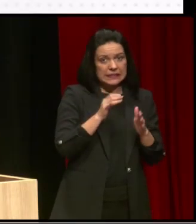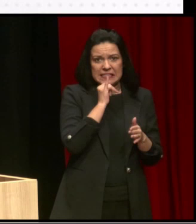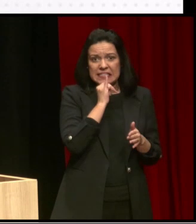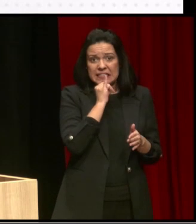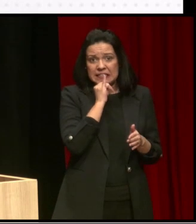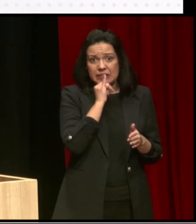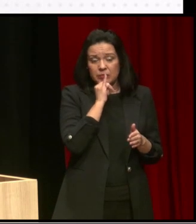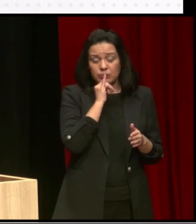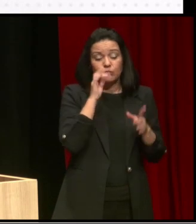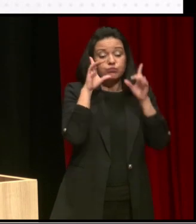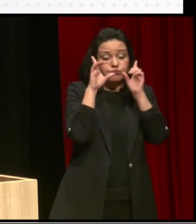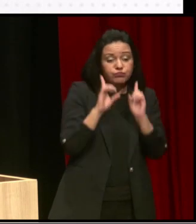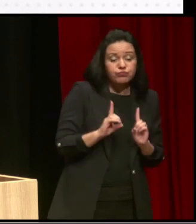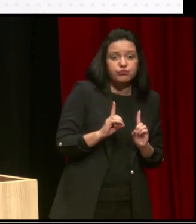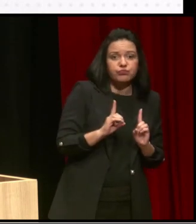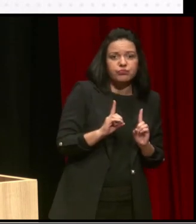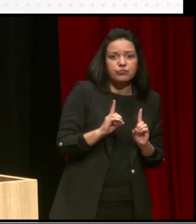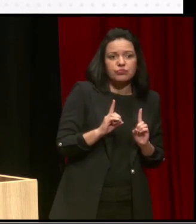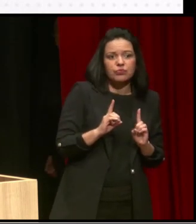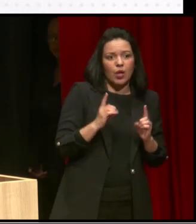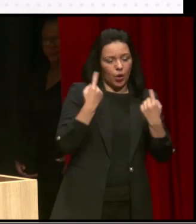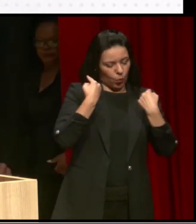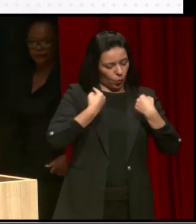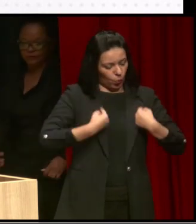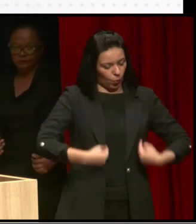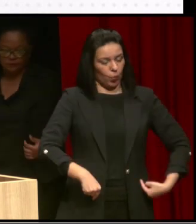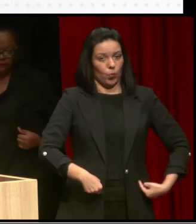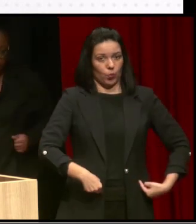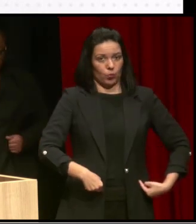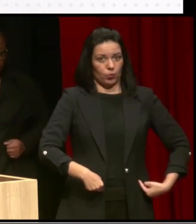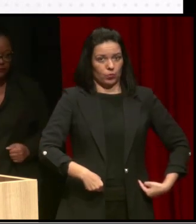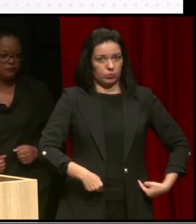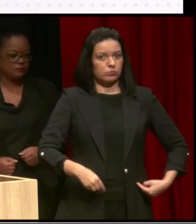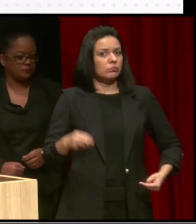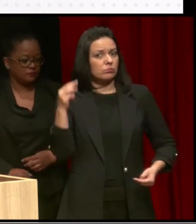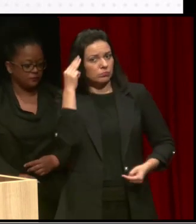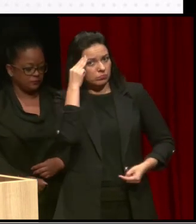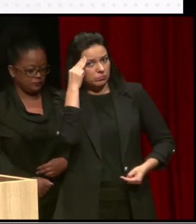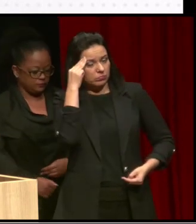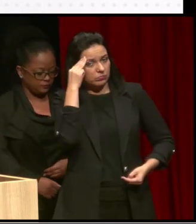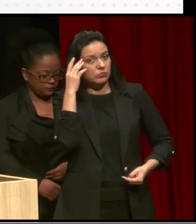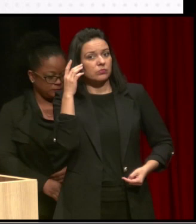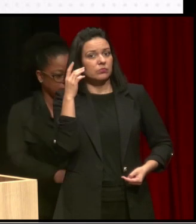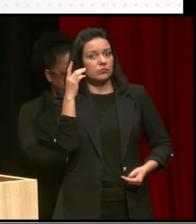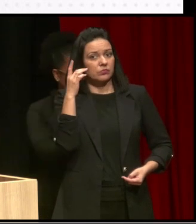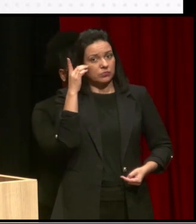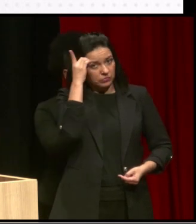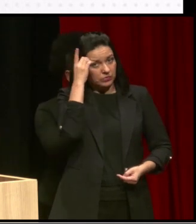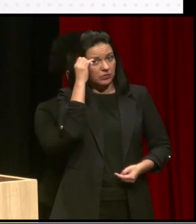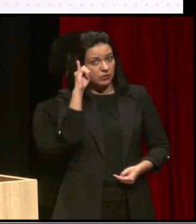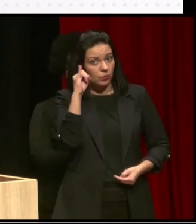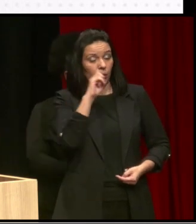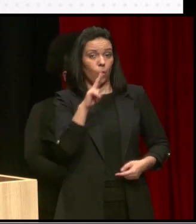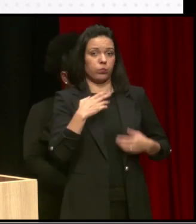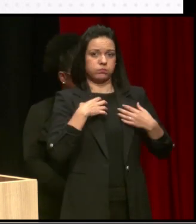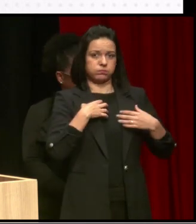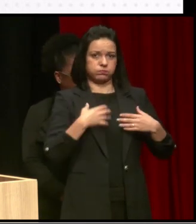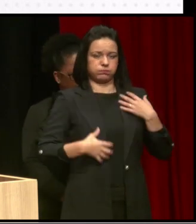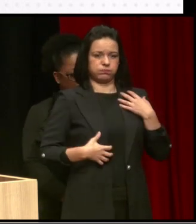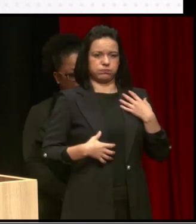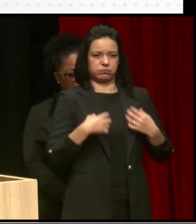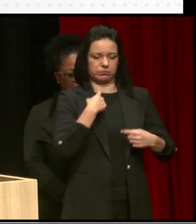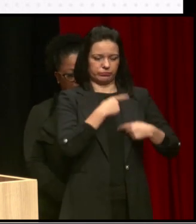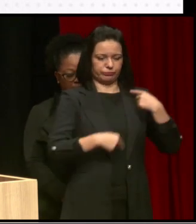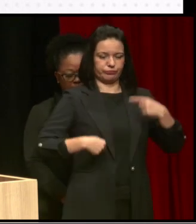prazo, de natureza física, mental, intelectual ou sensorial,